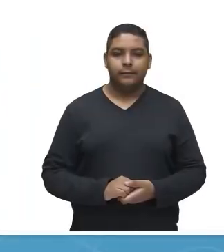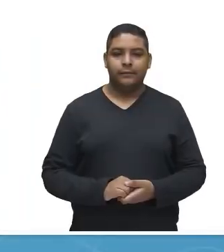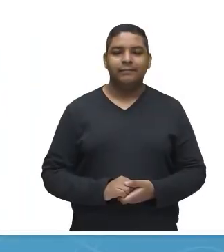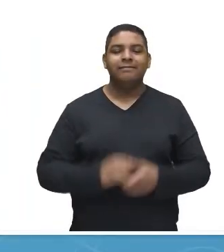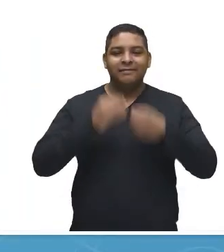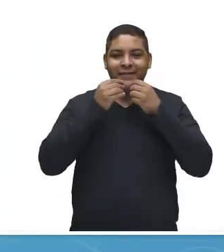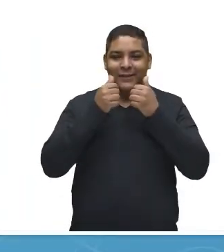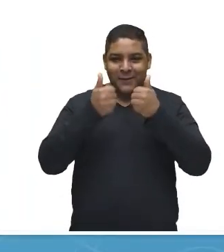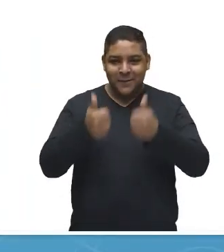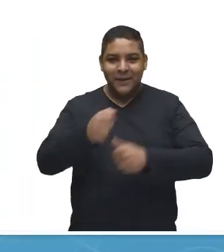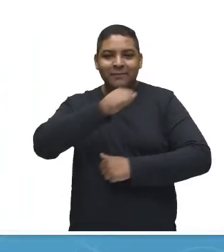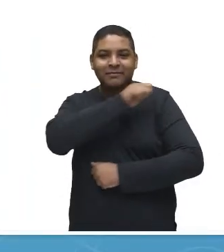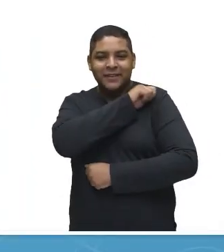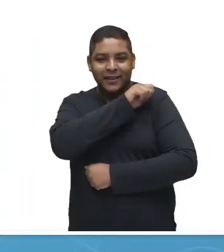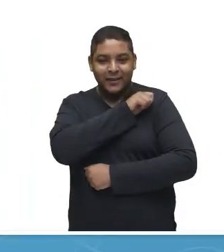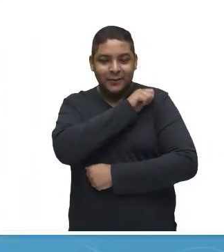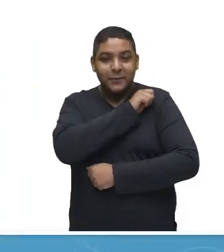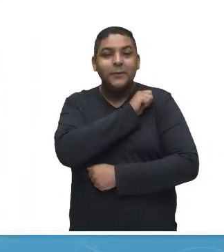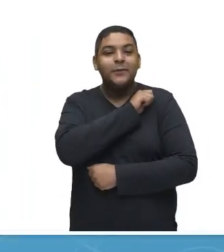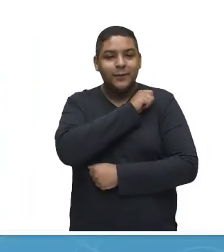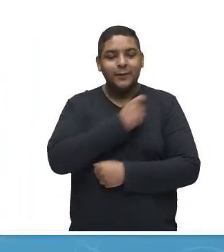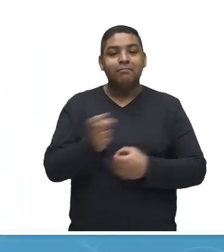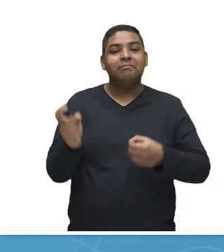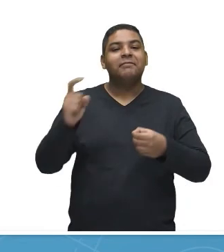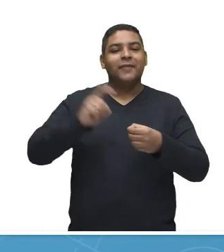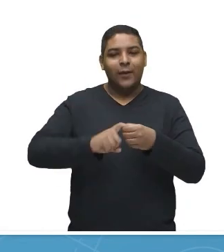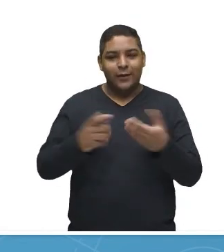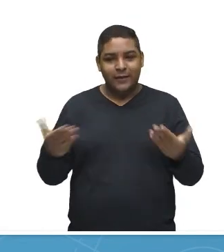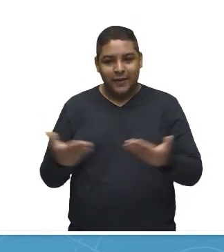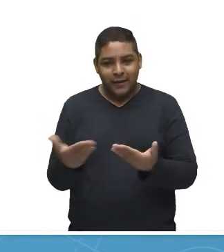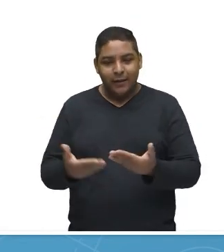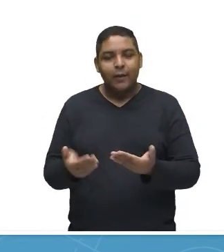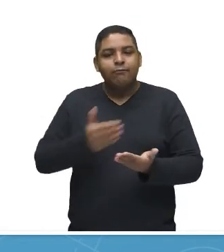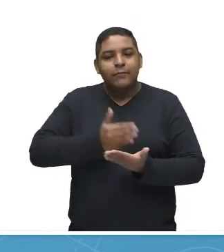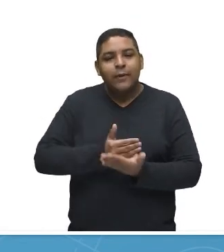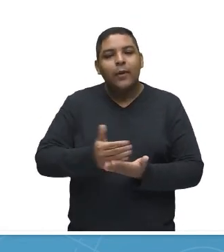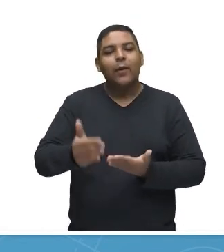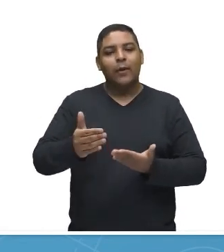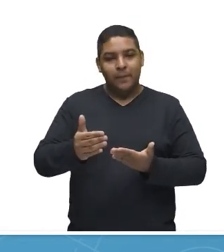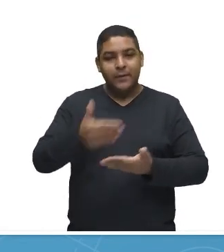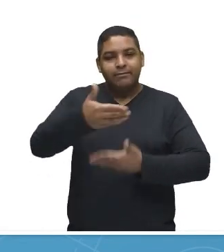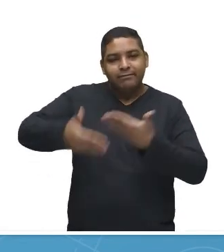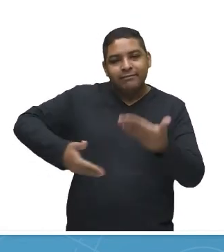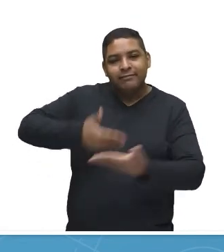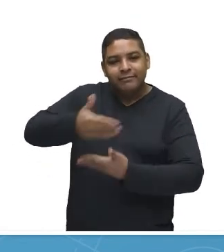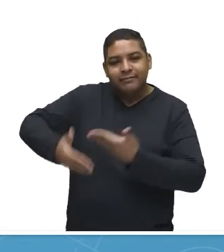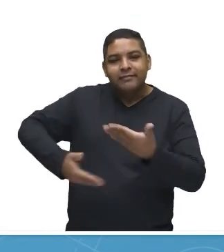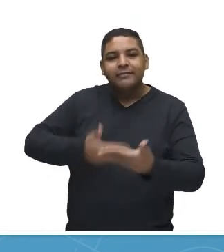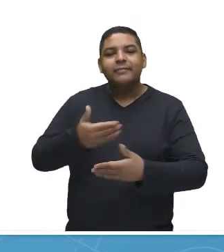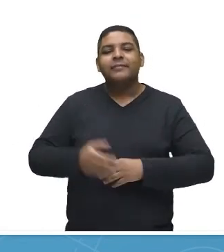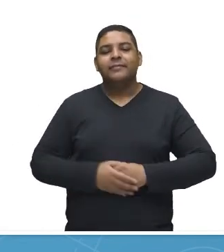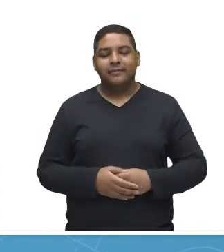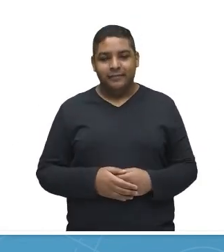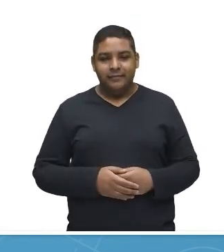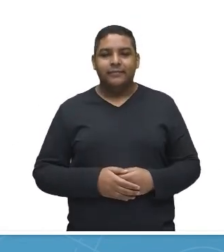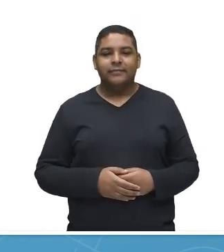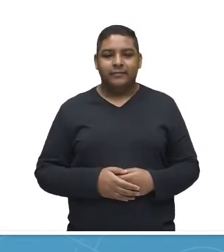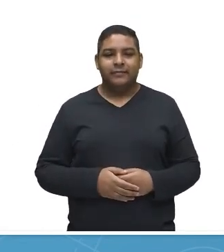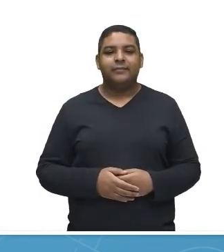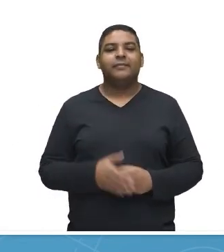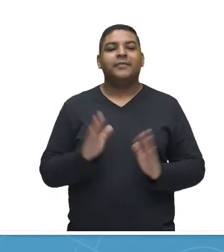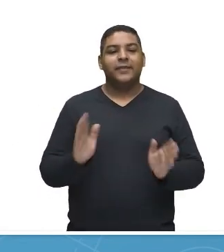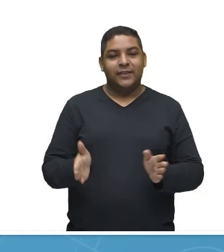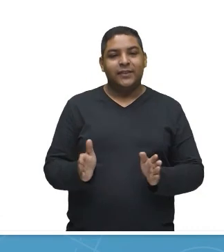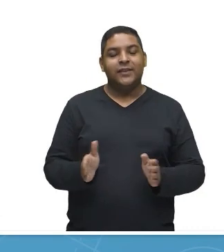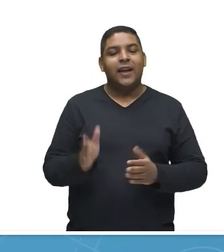Muito bem, alunos, estamos de volta. Vamos iniciar aí a nossa interatividade, tá certo? Já estou